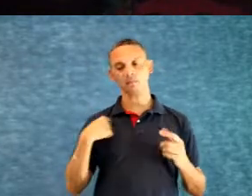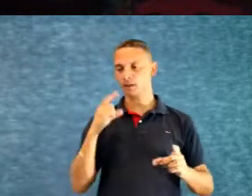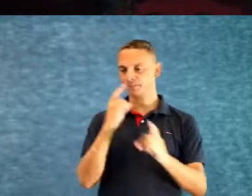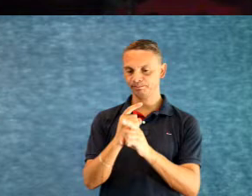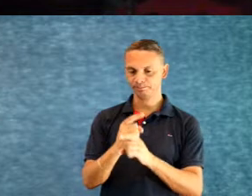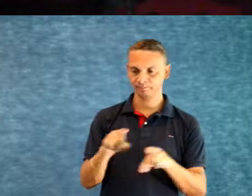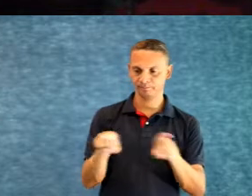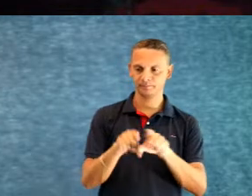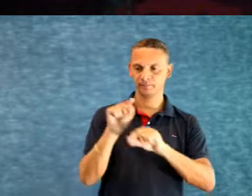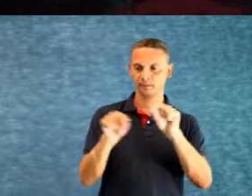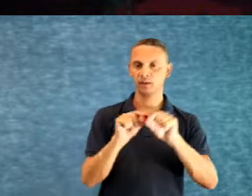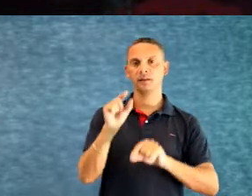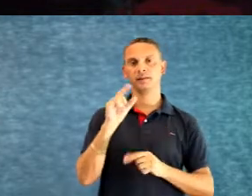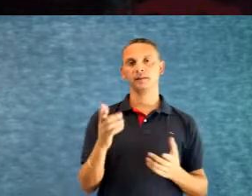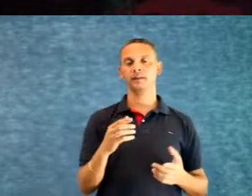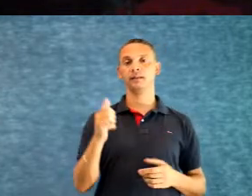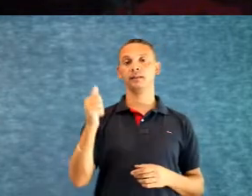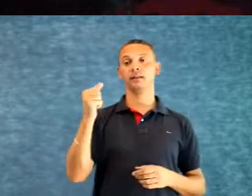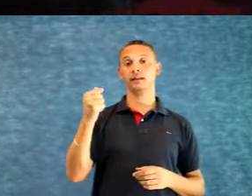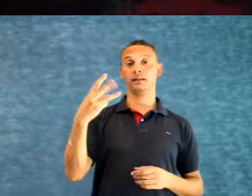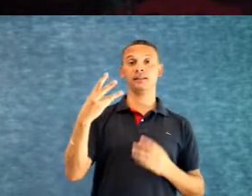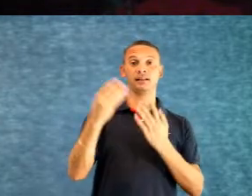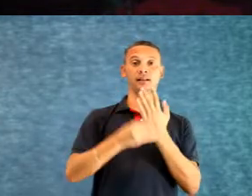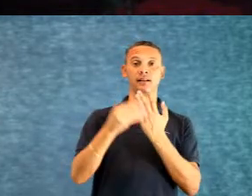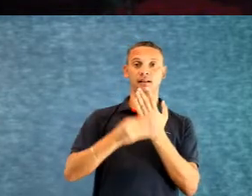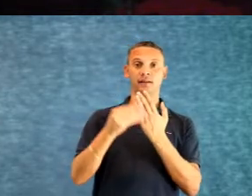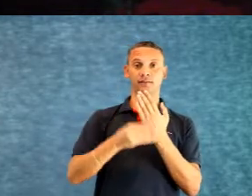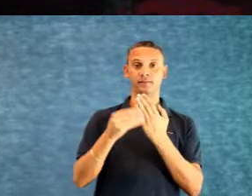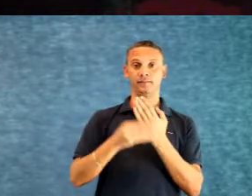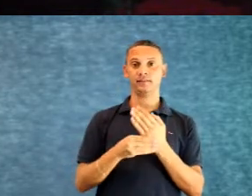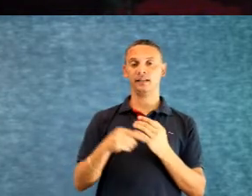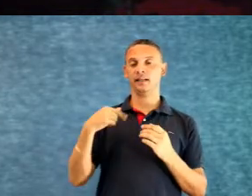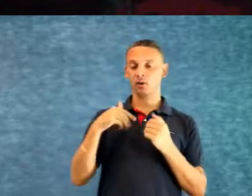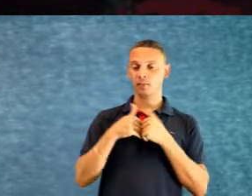né? E quem era esse editor? Quem editava ela?